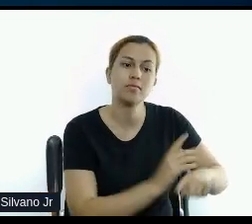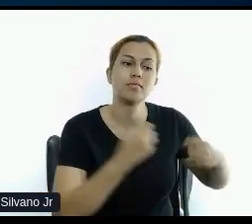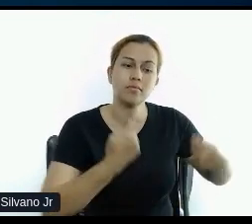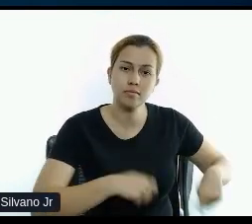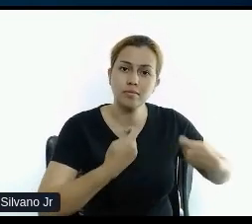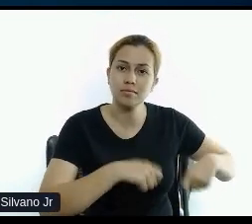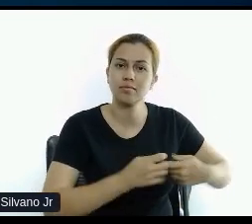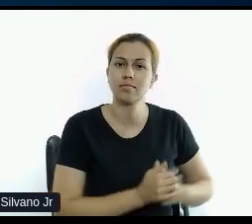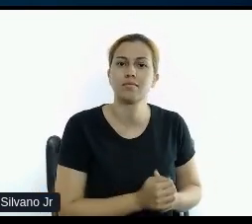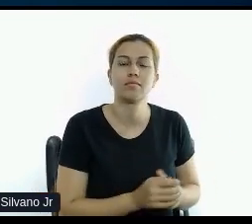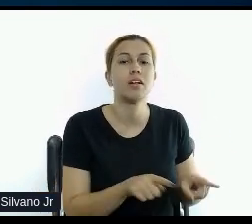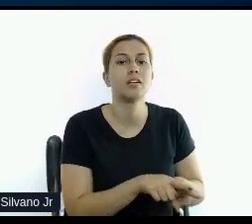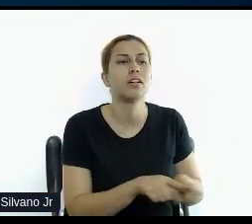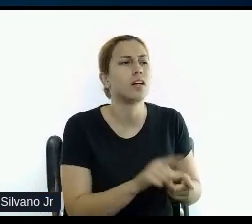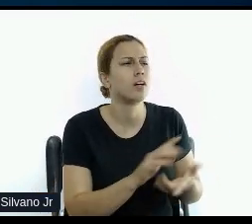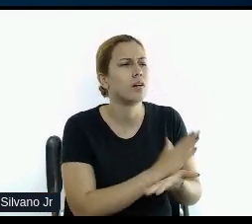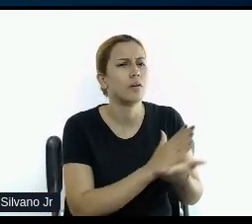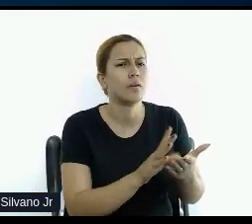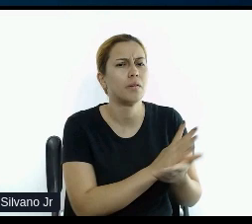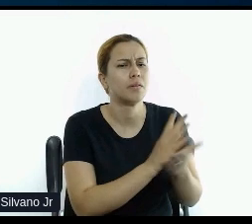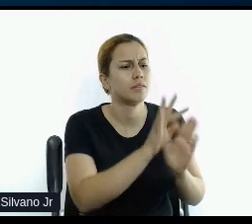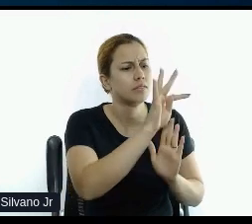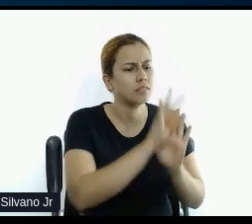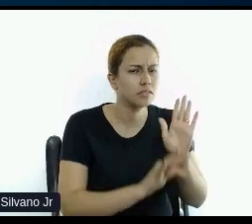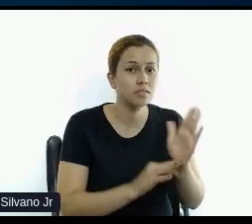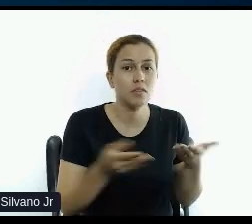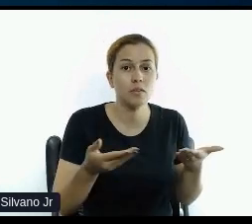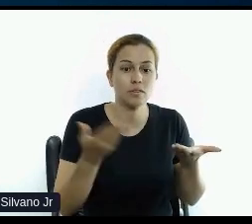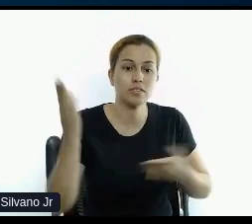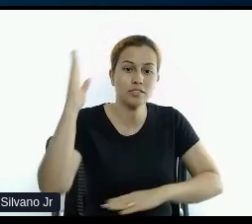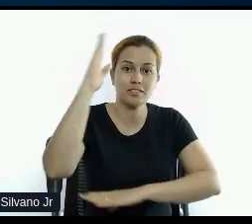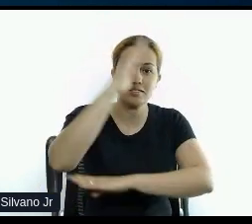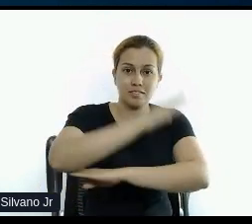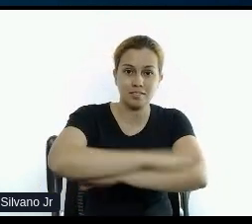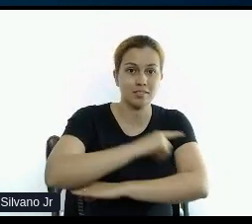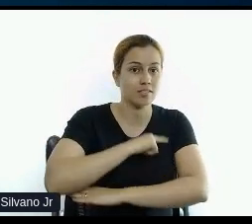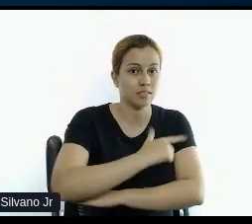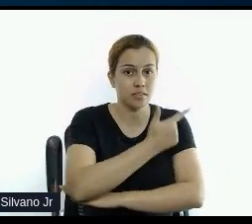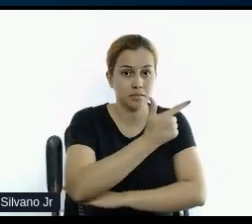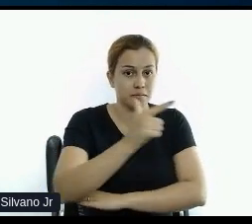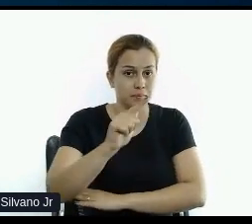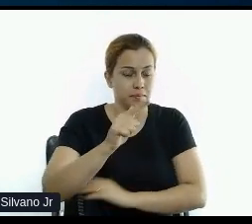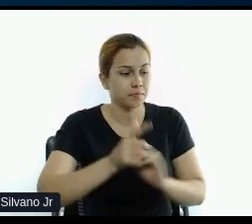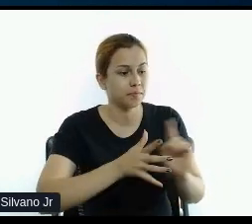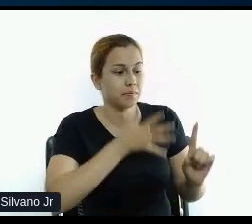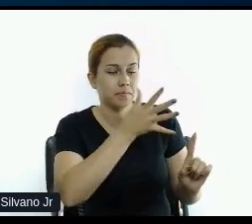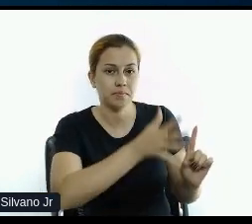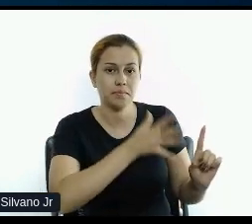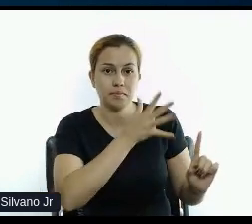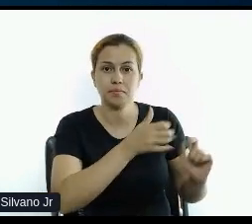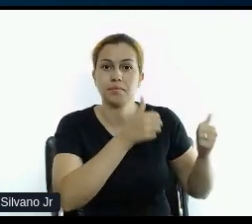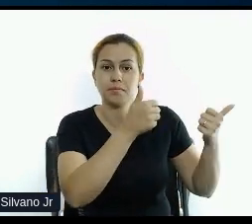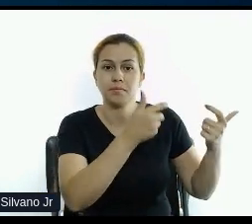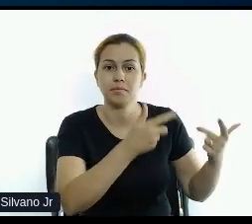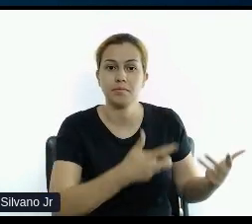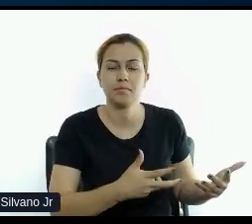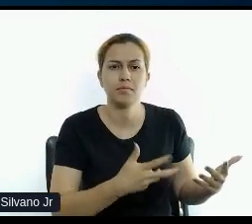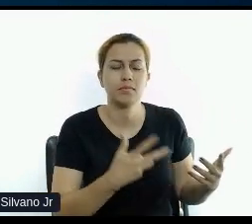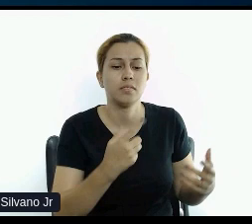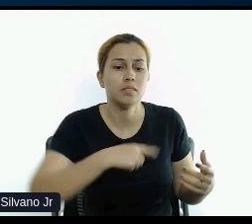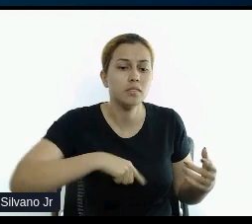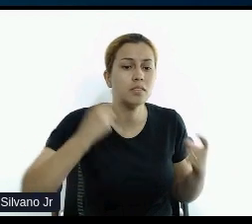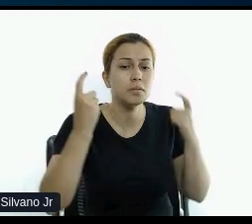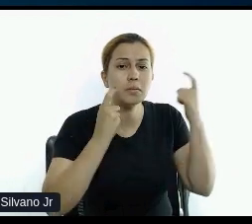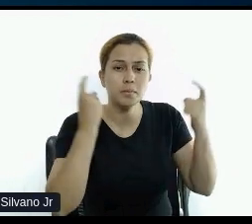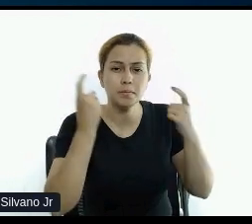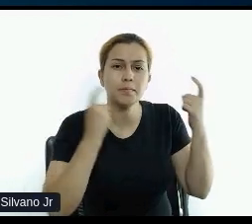específicos. Eu acho que hoje à tarde, né, a gente vai ter uma outra palestra que vai falar um pouco sobre a importância da gente se preocupar com soluções